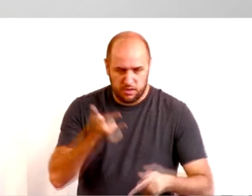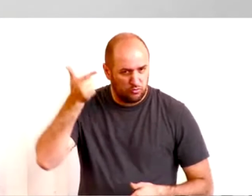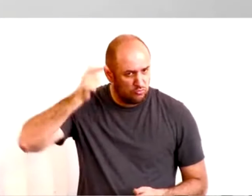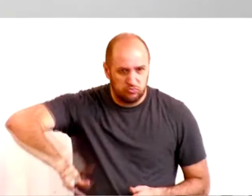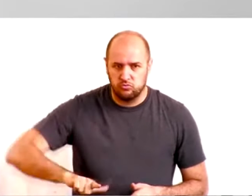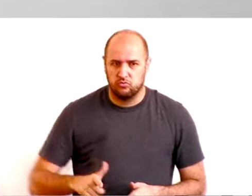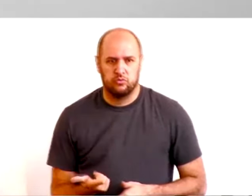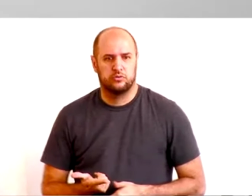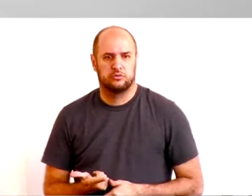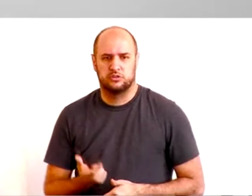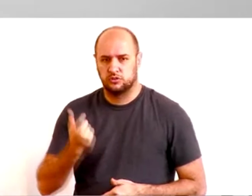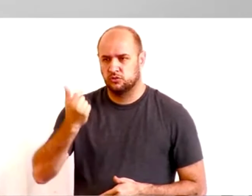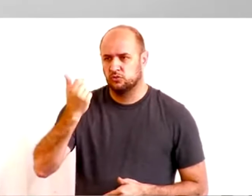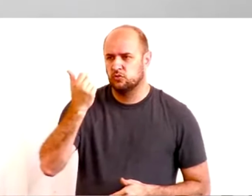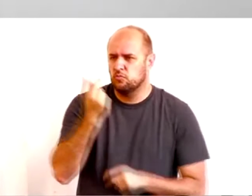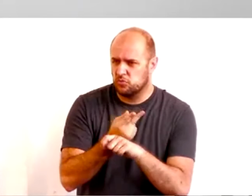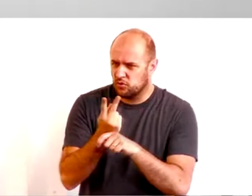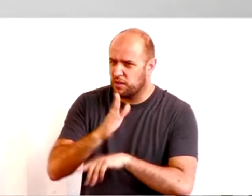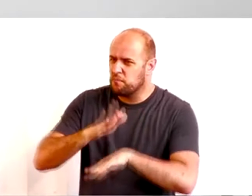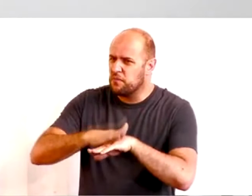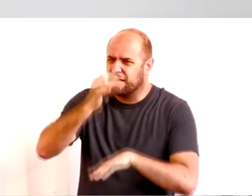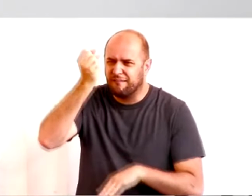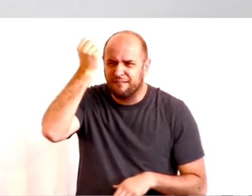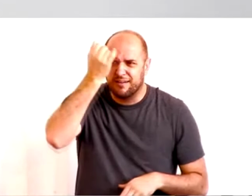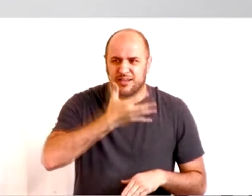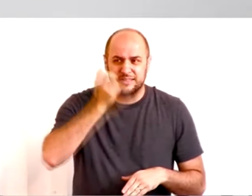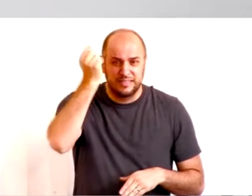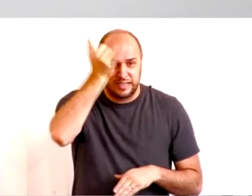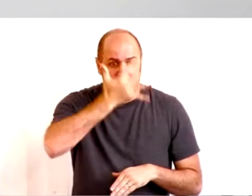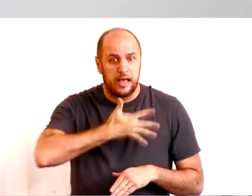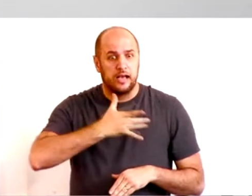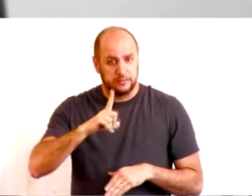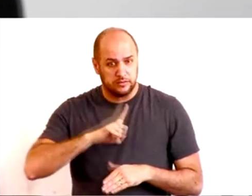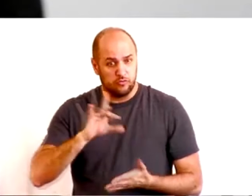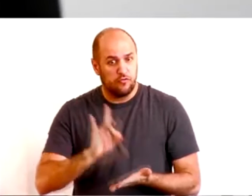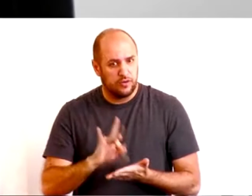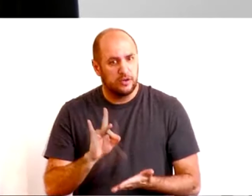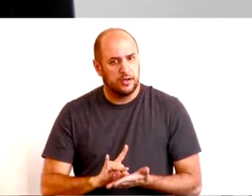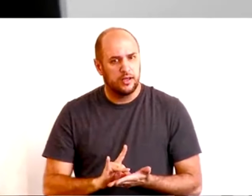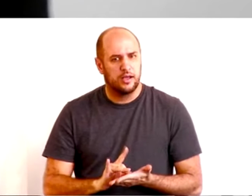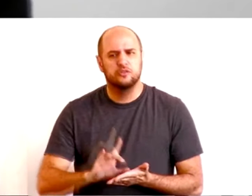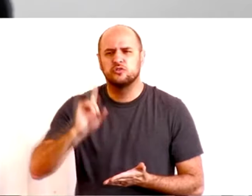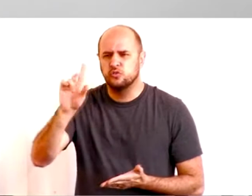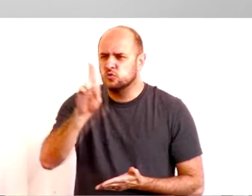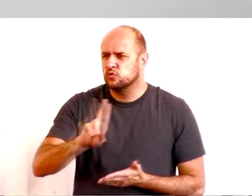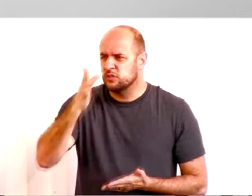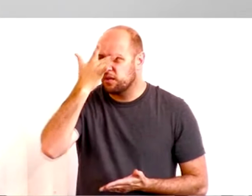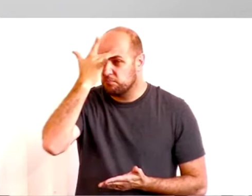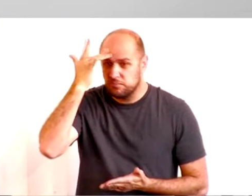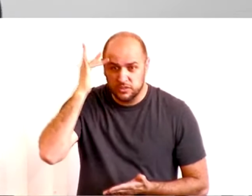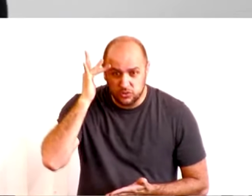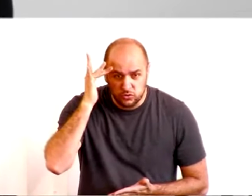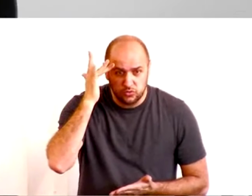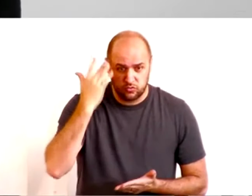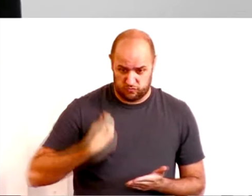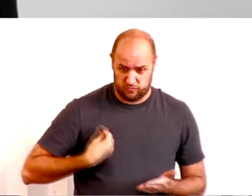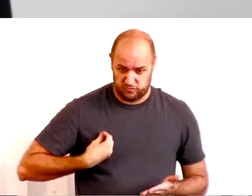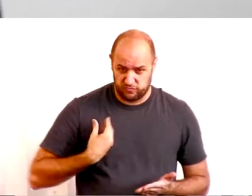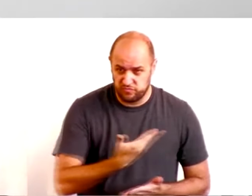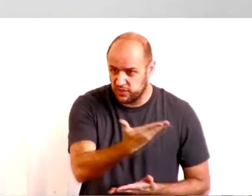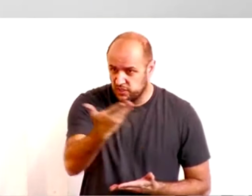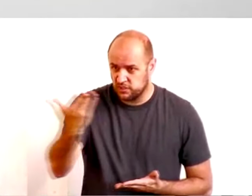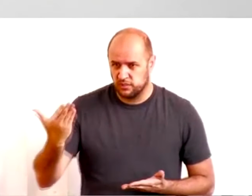meios de graça mais poderosos, se não o mais poderoso, é como Deus usa pessoas na